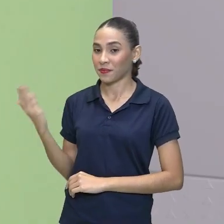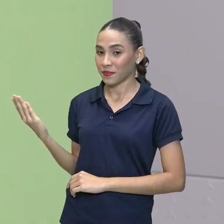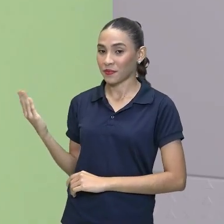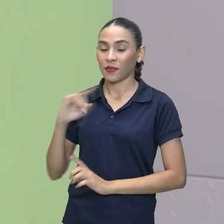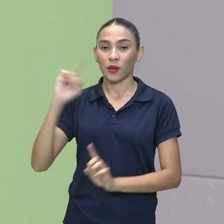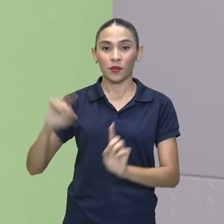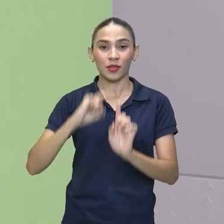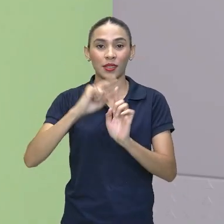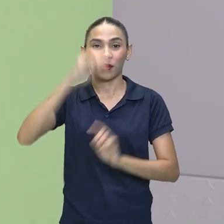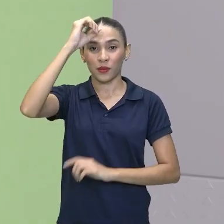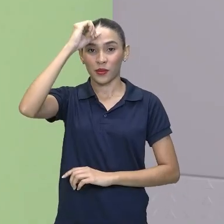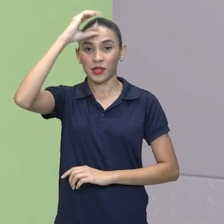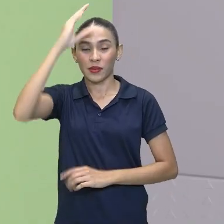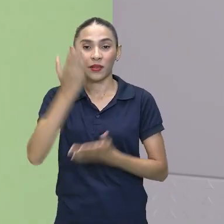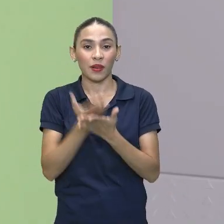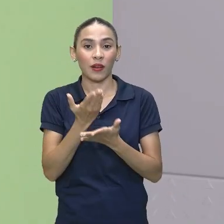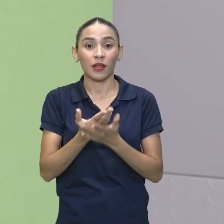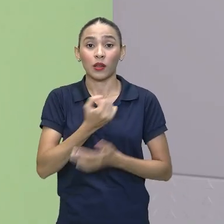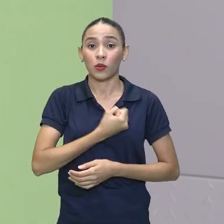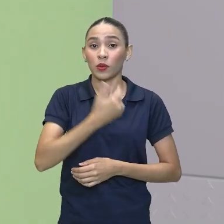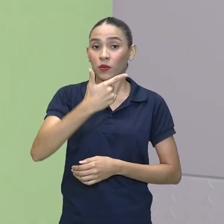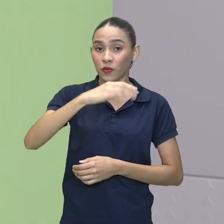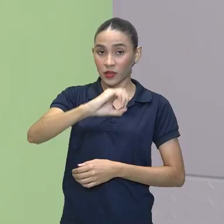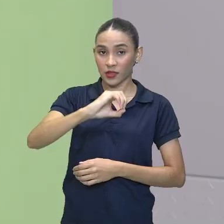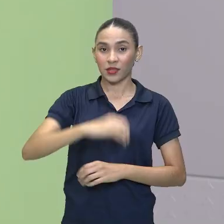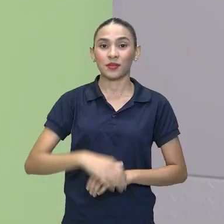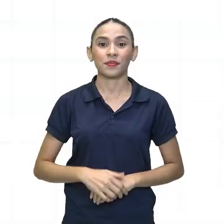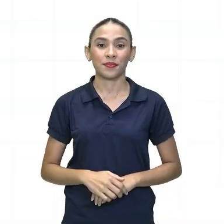de conhecimento da nossa aula de número 20.